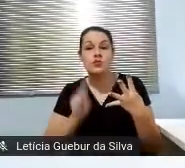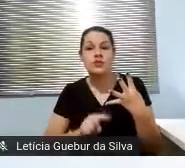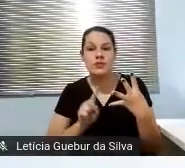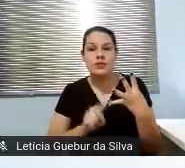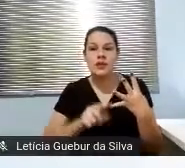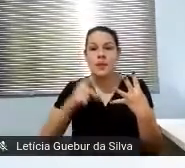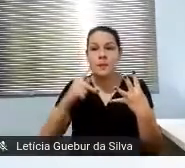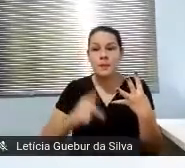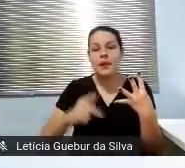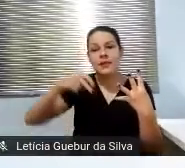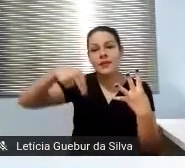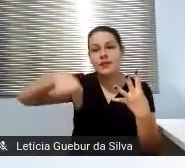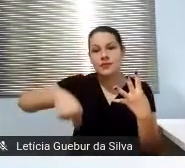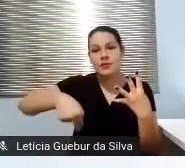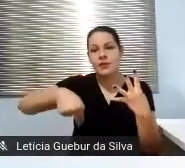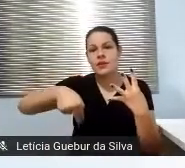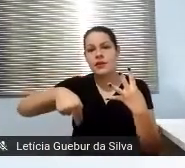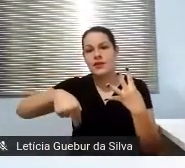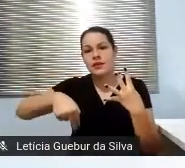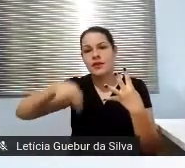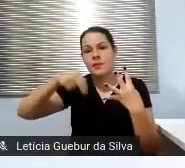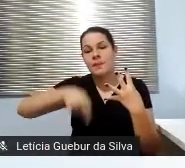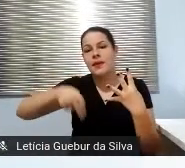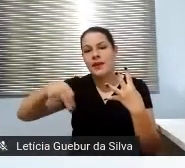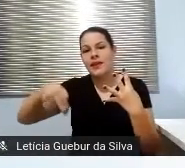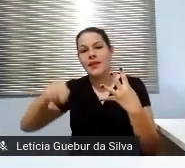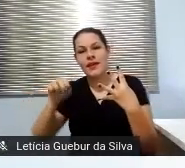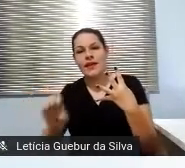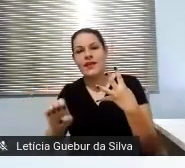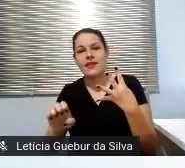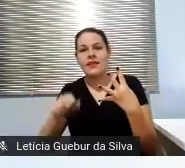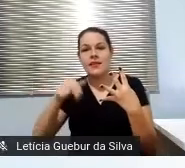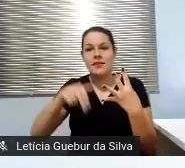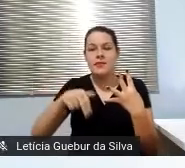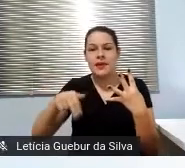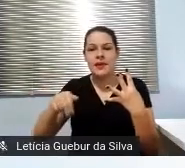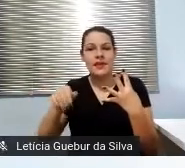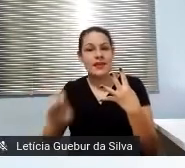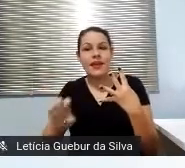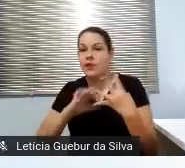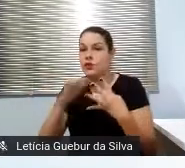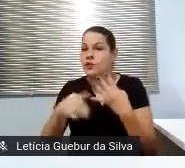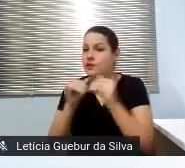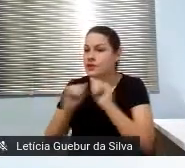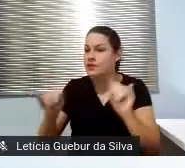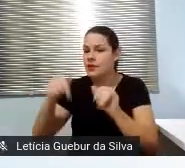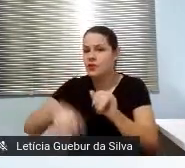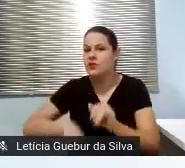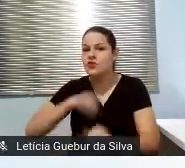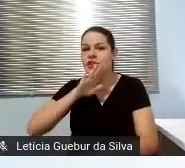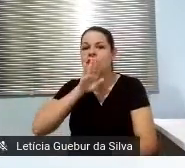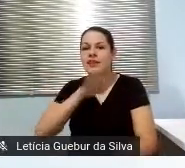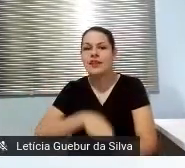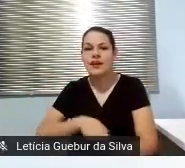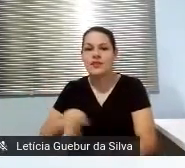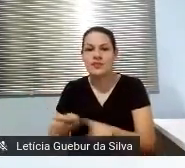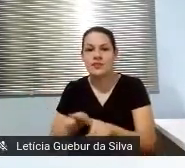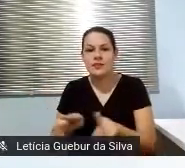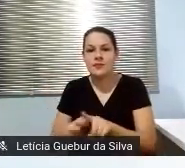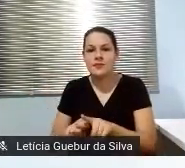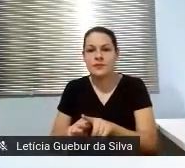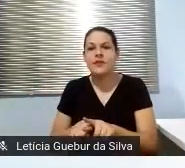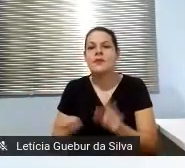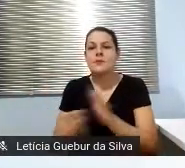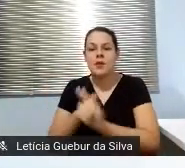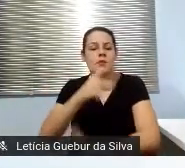Plano Nacional de Imunização, PNE. não, PNI, né? Que vai ser lançado hoje à tarde. Sim, de